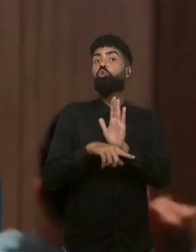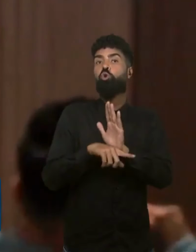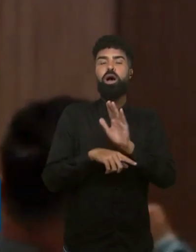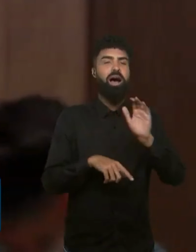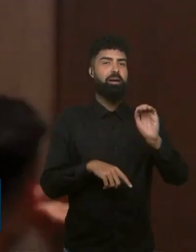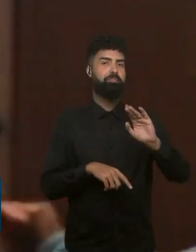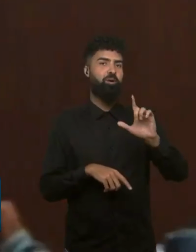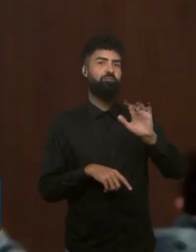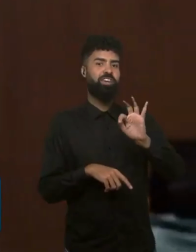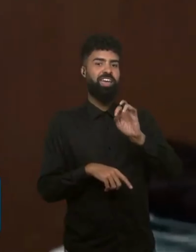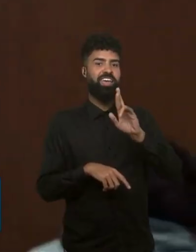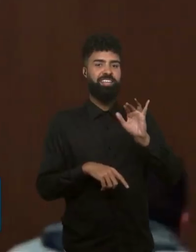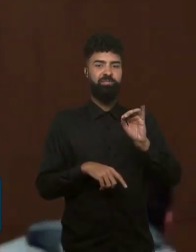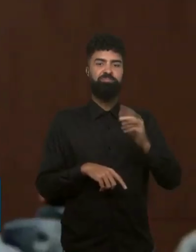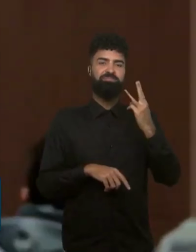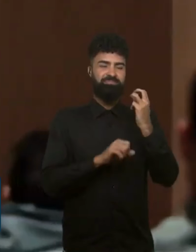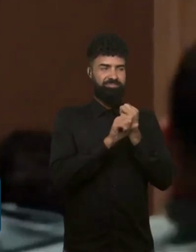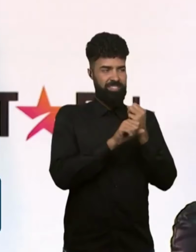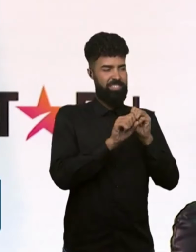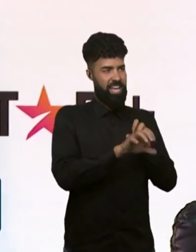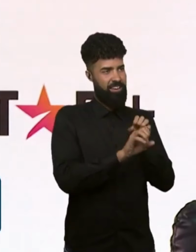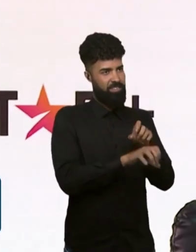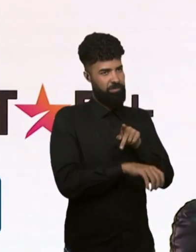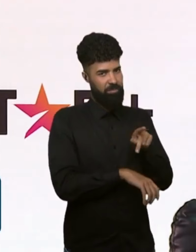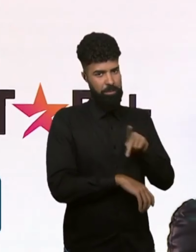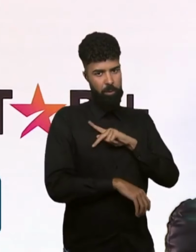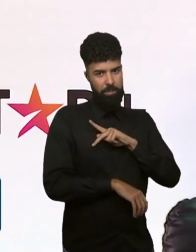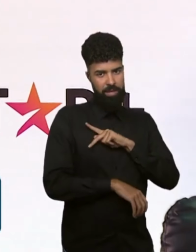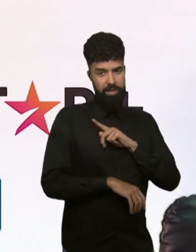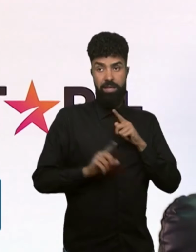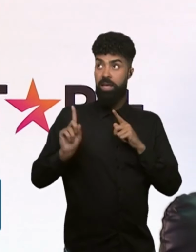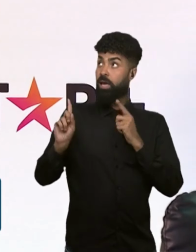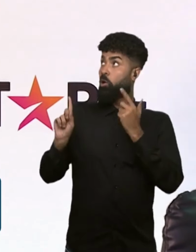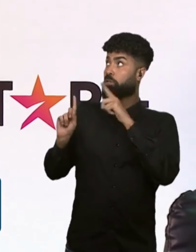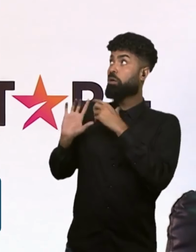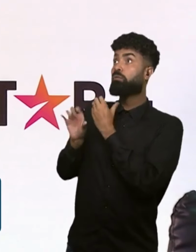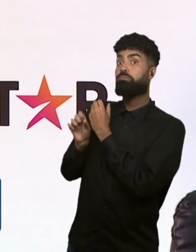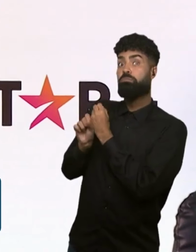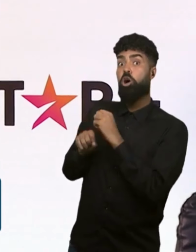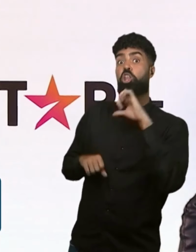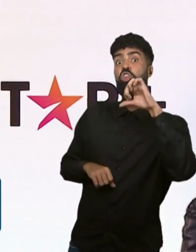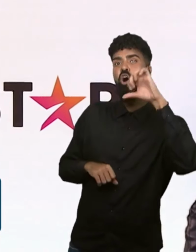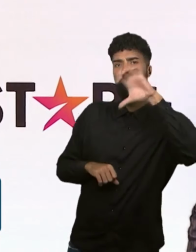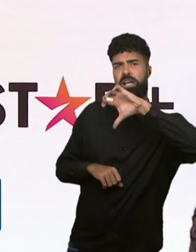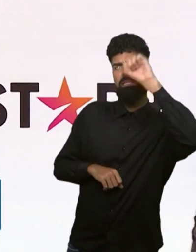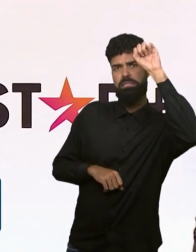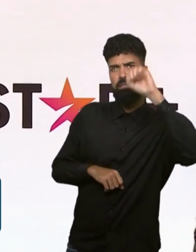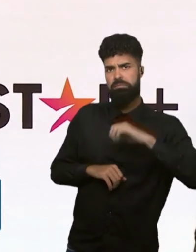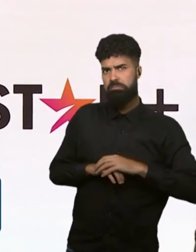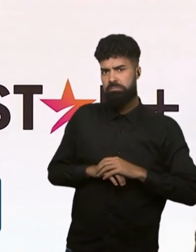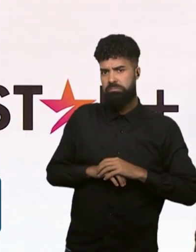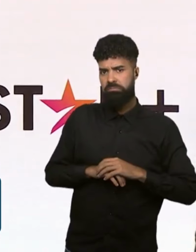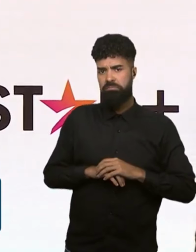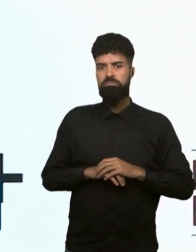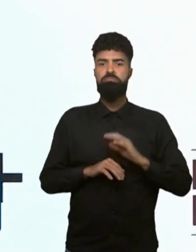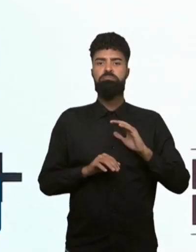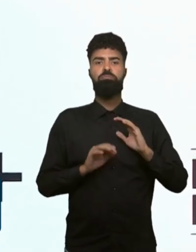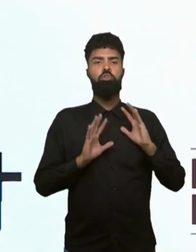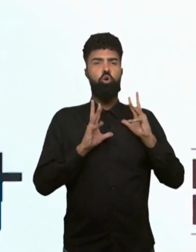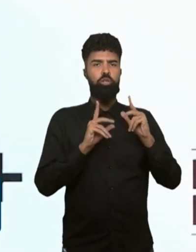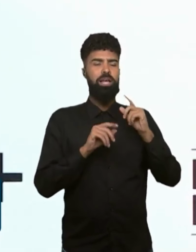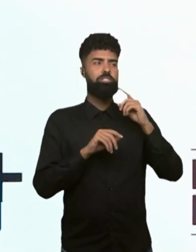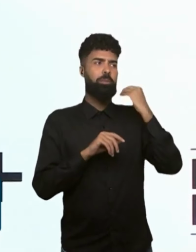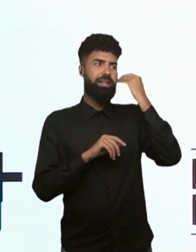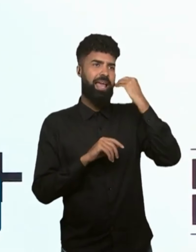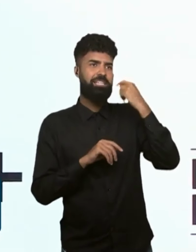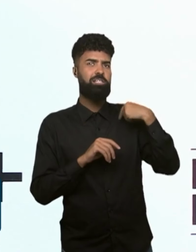de 3 anos comandando o Palmeiras, ele chegou à incrível marca de 9 títulos. Toda a experiência que nós adquirimos o ano